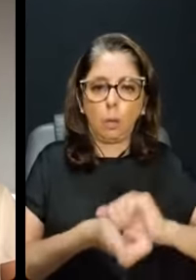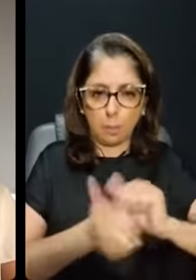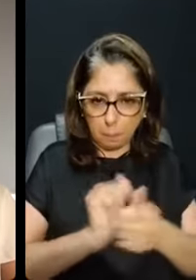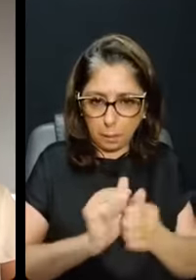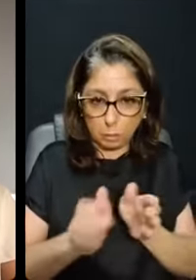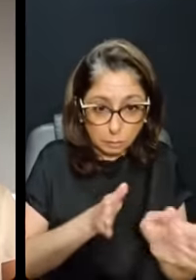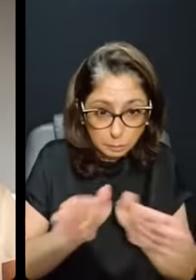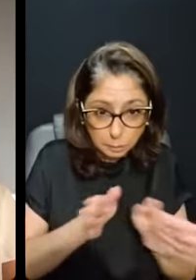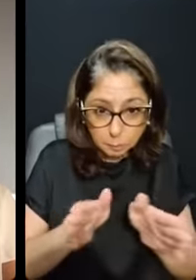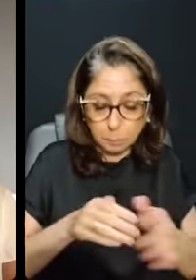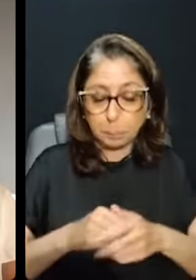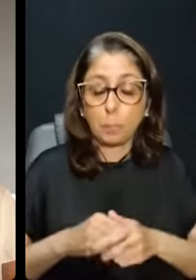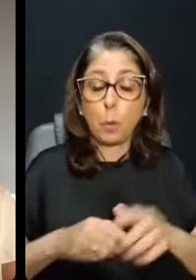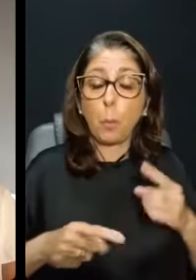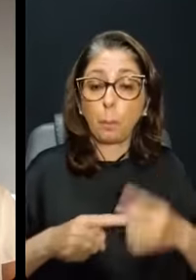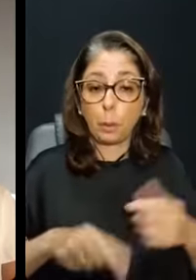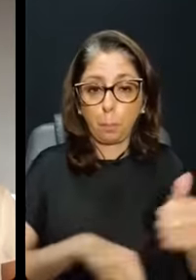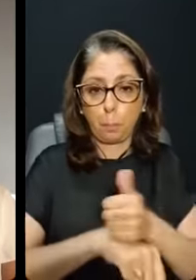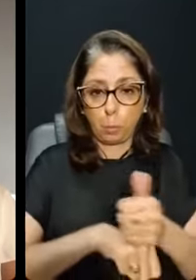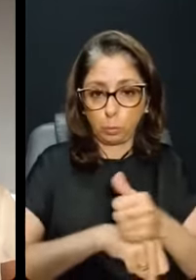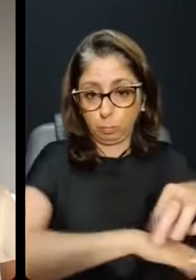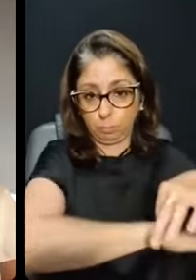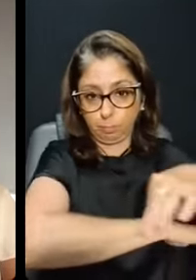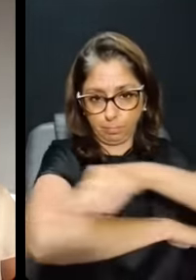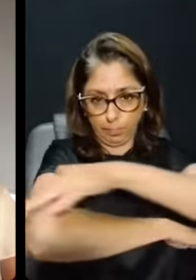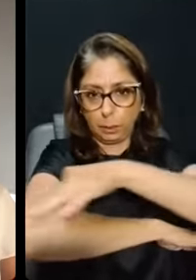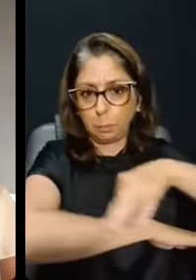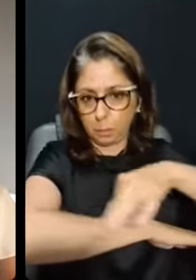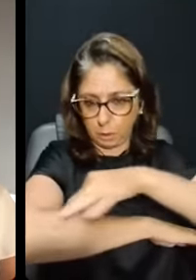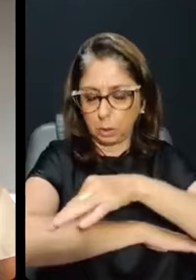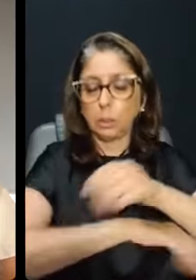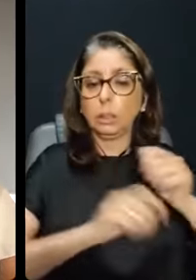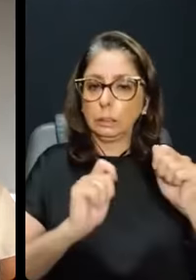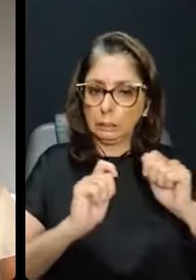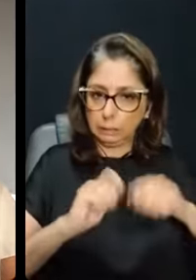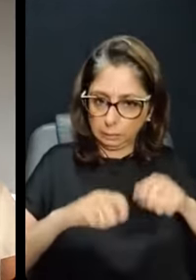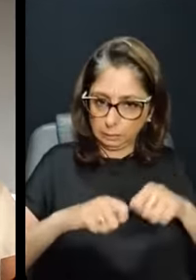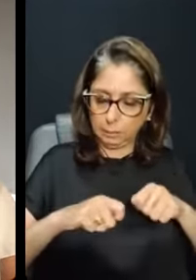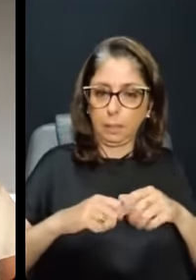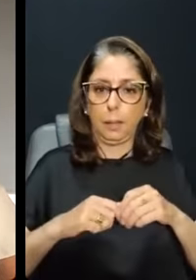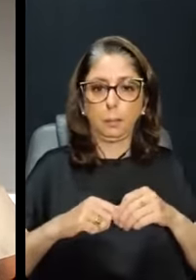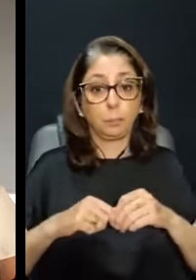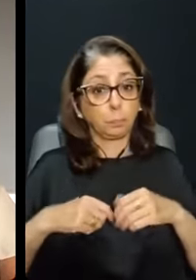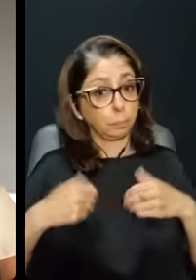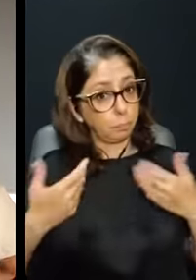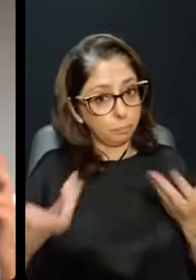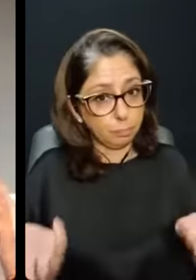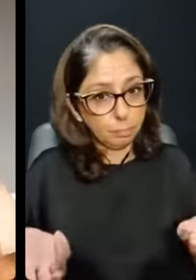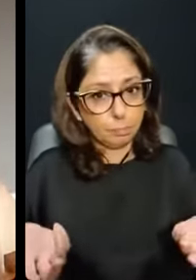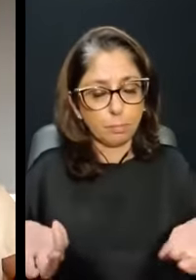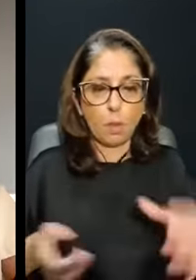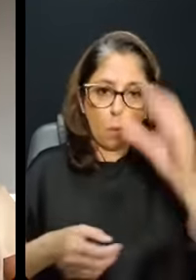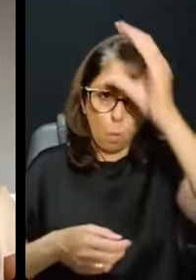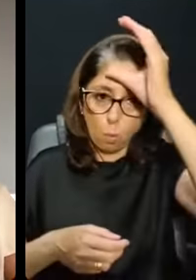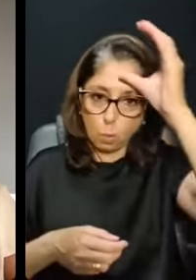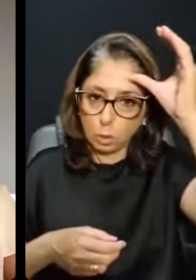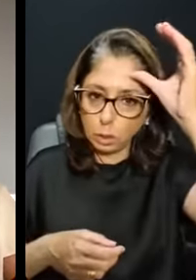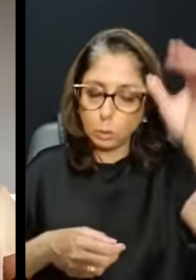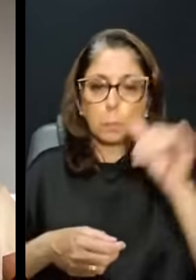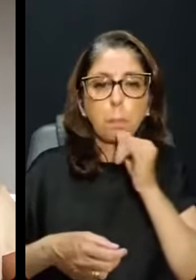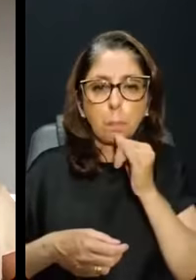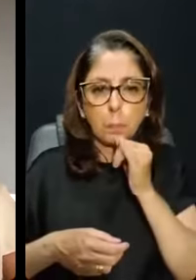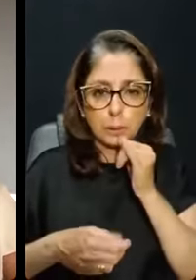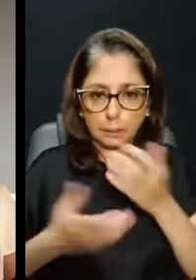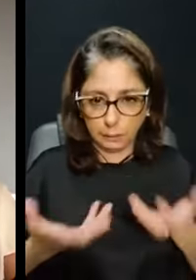pode atuar em várias frentes. Então, ele pode atuar numa arquitetura voltada para o cliente, digamos, final, que é